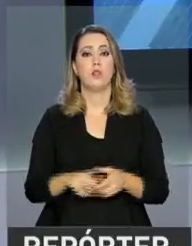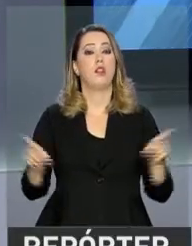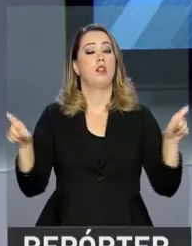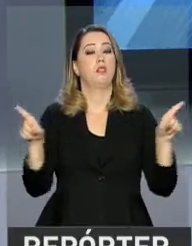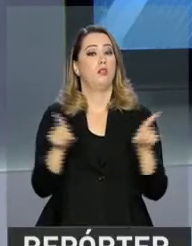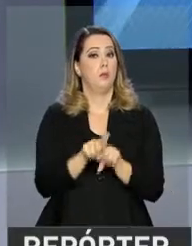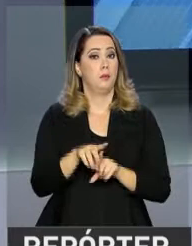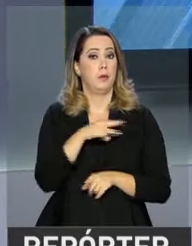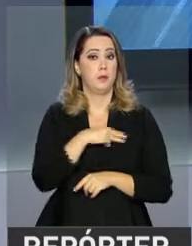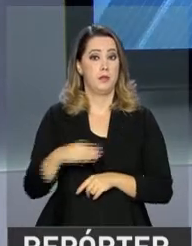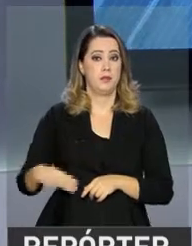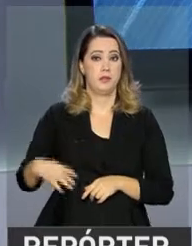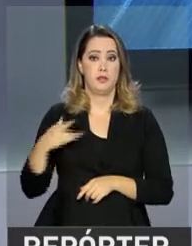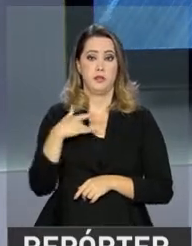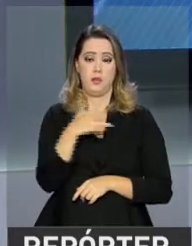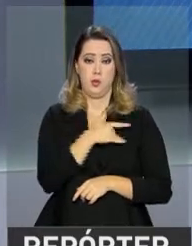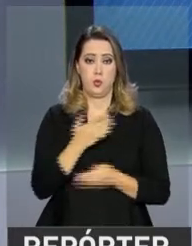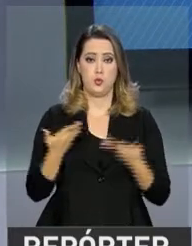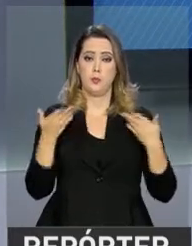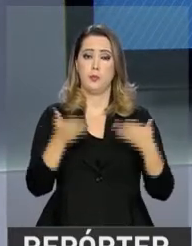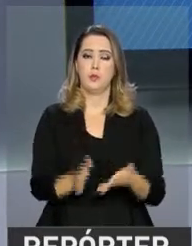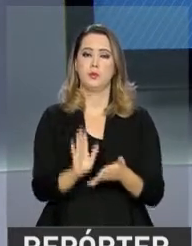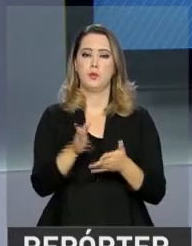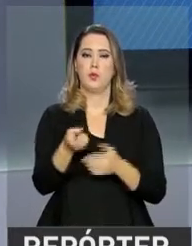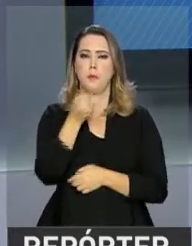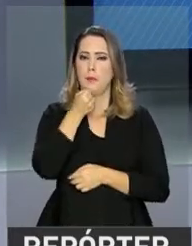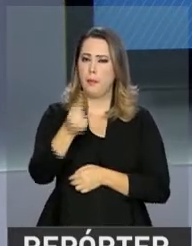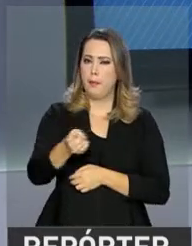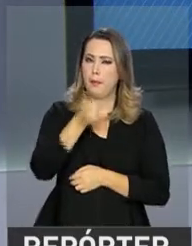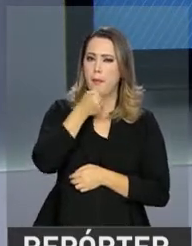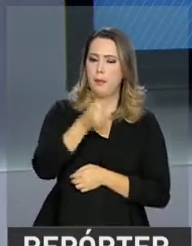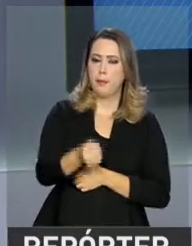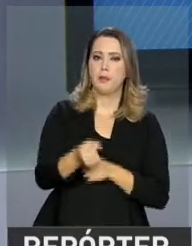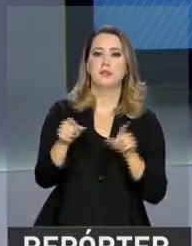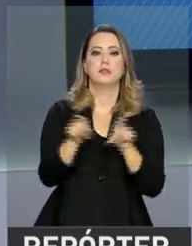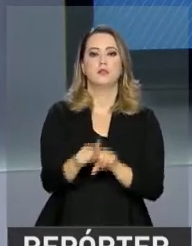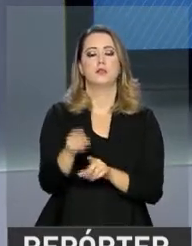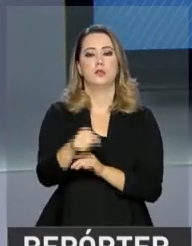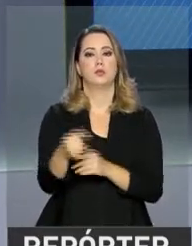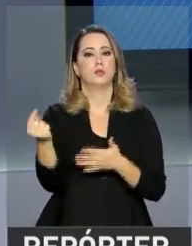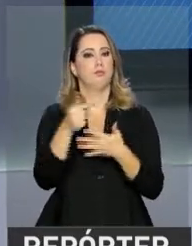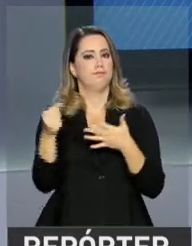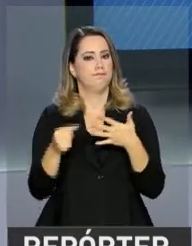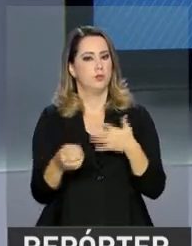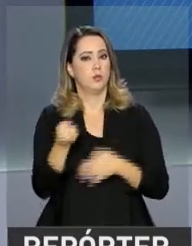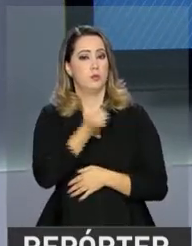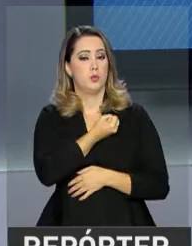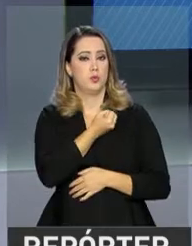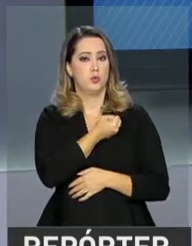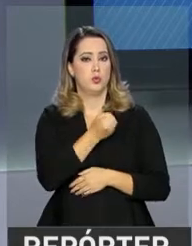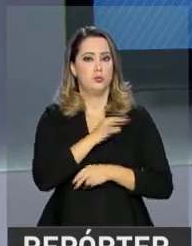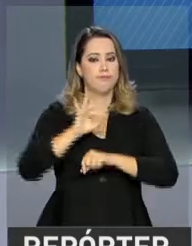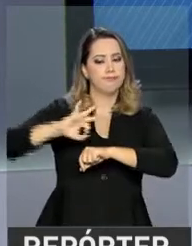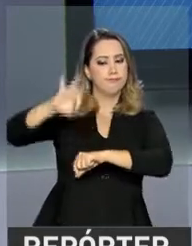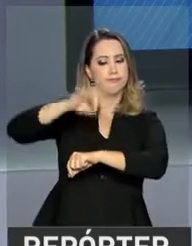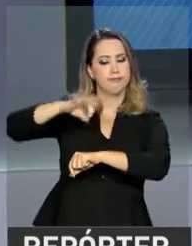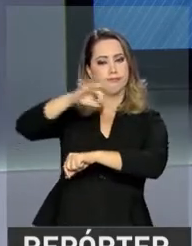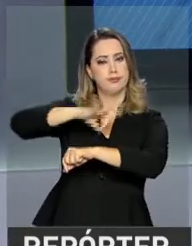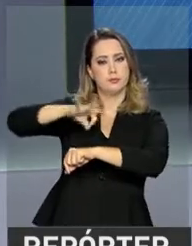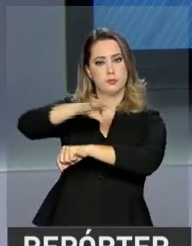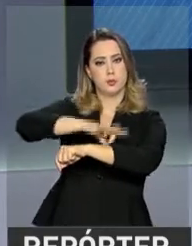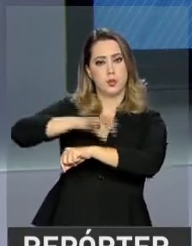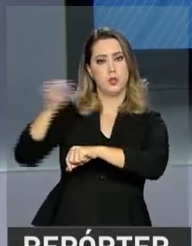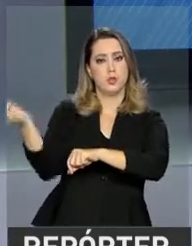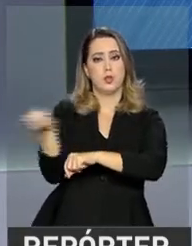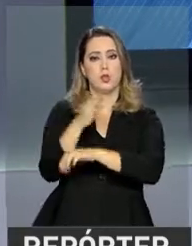ricardo barros participou agora pouco de coletiva de imprensa sobre dados do índice de infestação do mosquito aedes aegypti ea